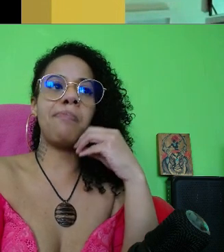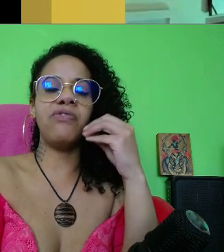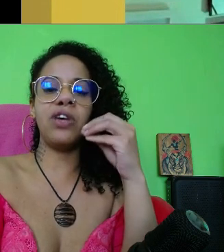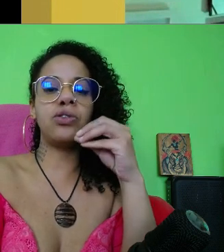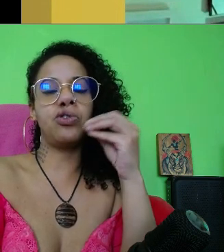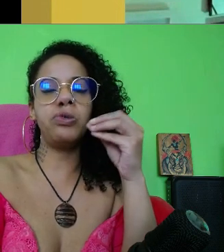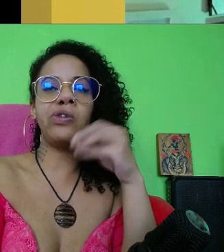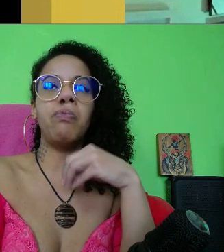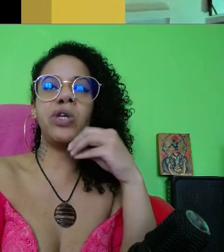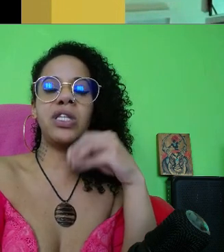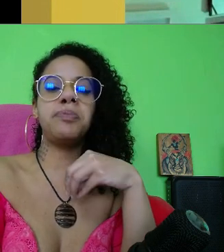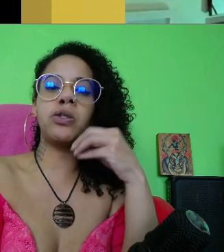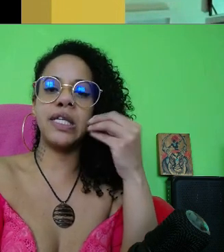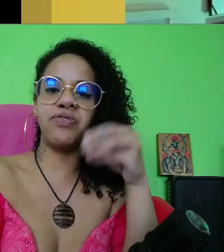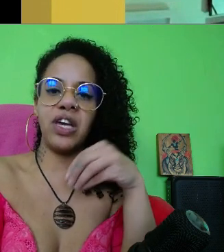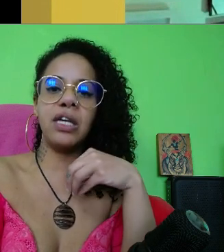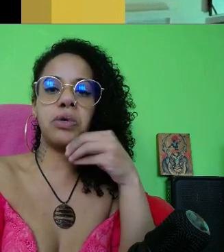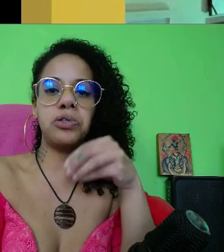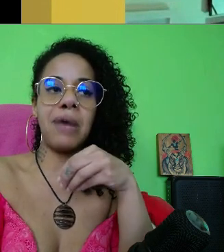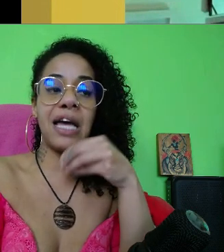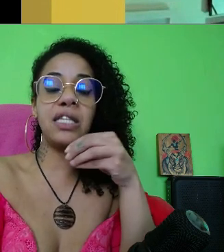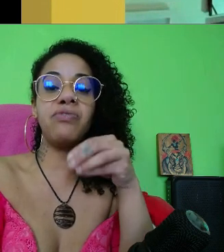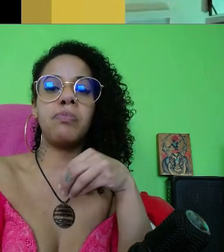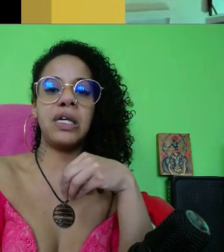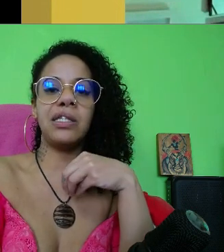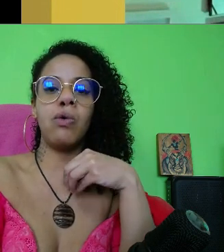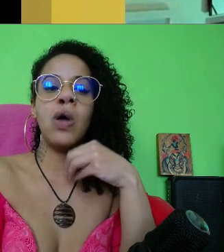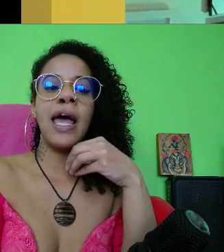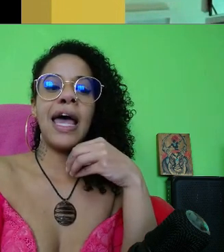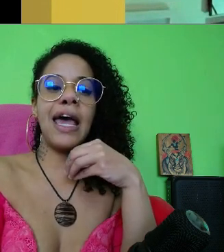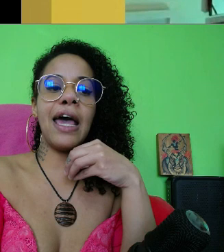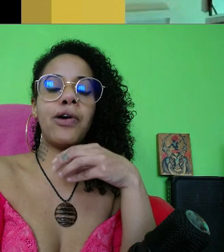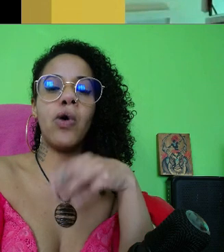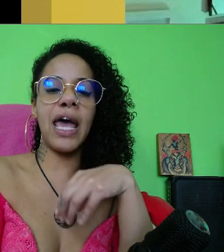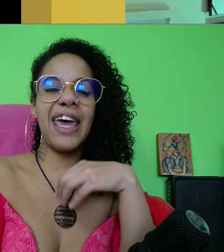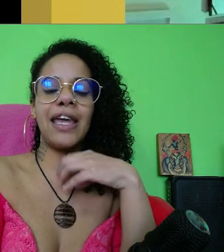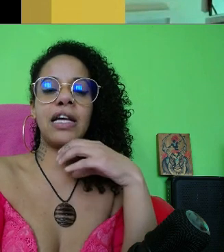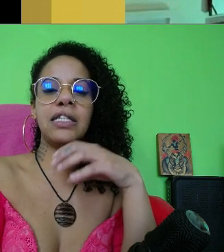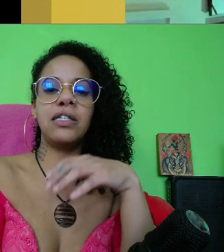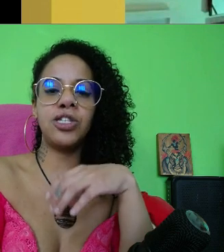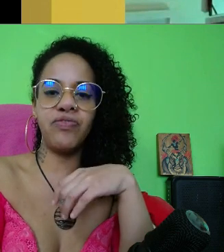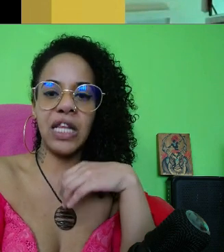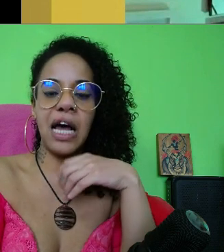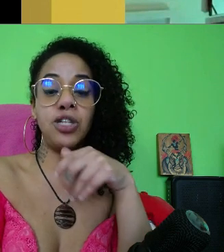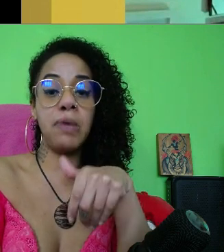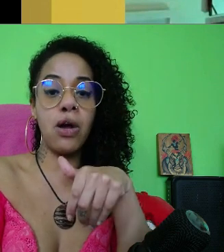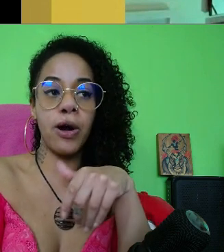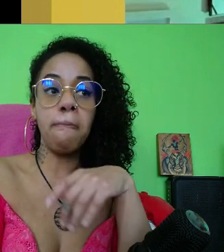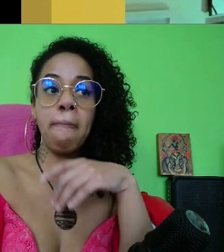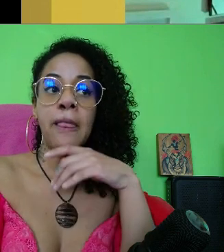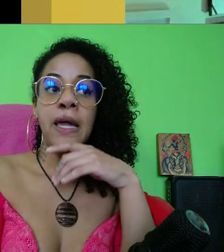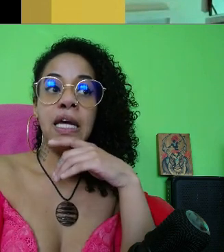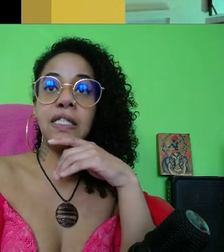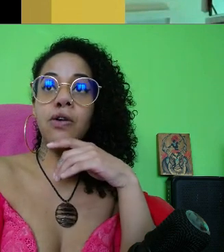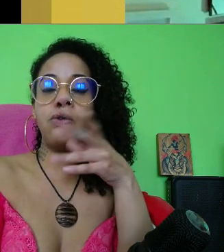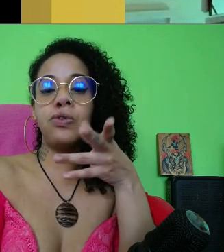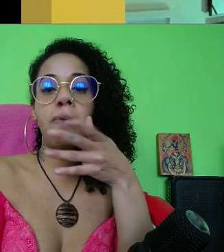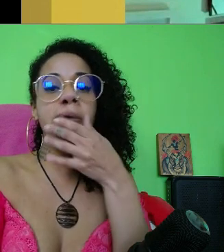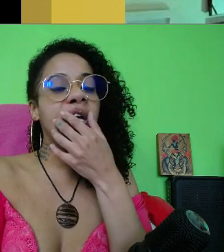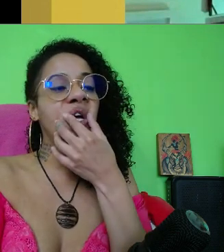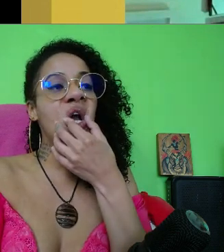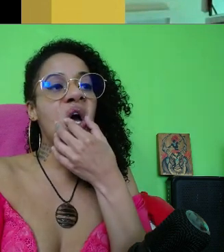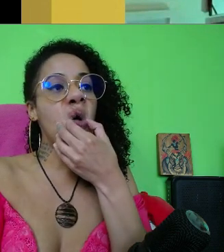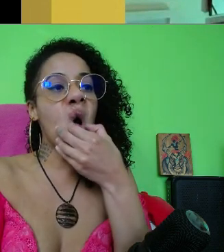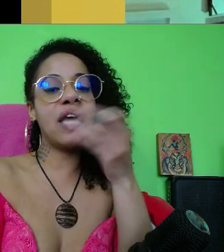acaba vendo todo mundo não muitas pessoas vêm quanto mais informação correta assertividade melhor e